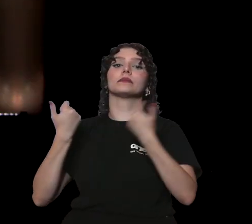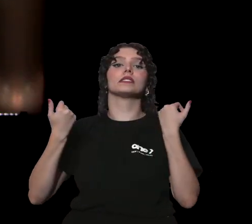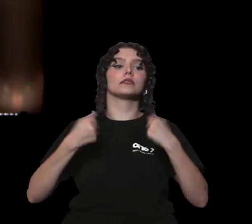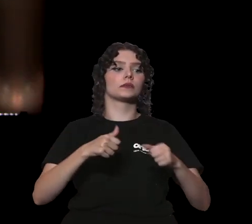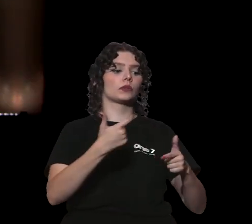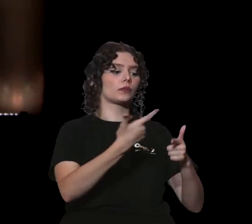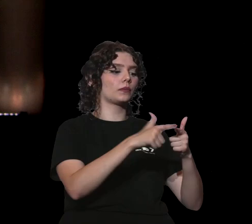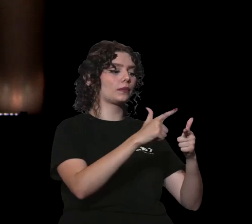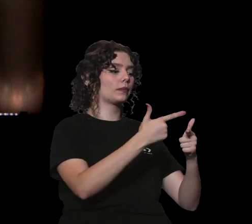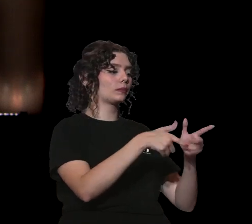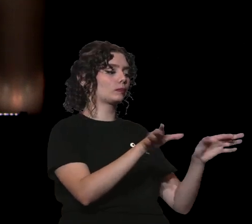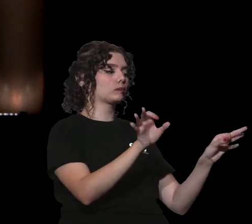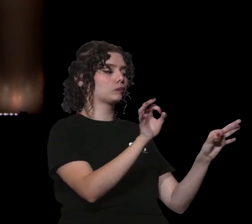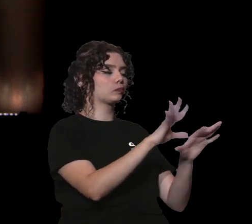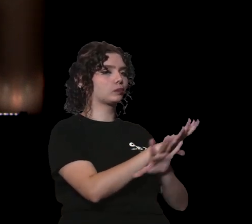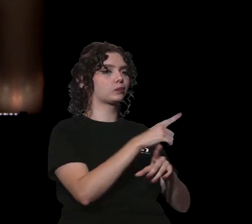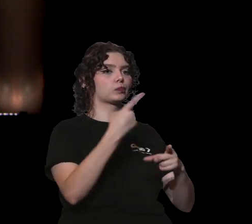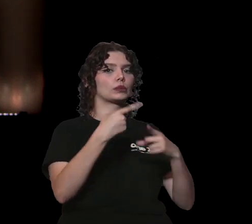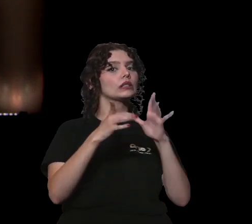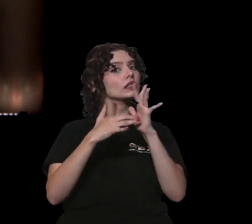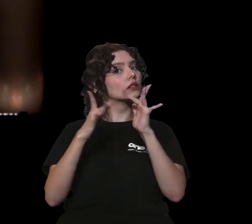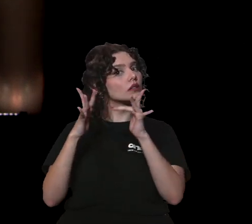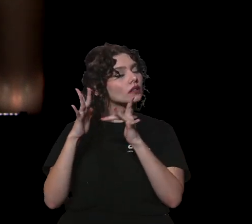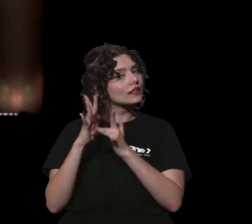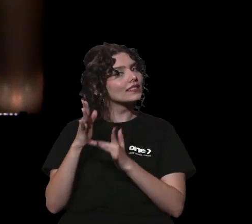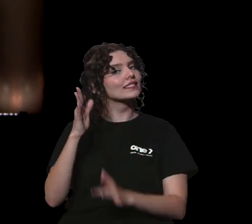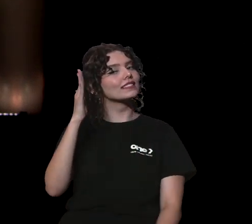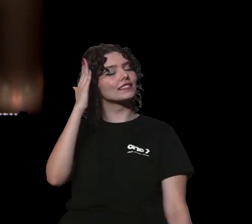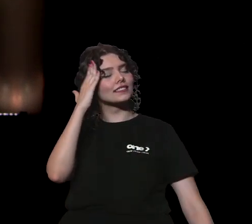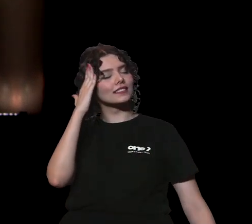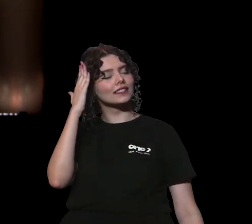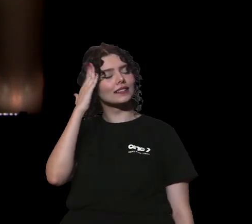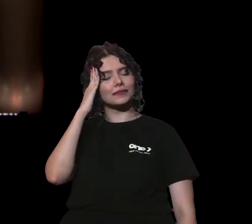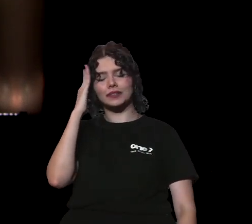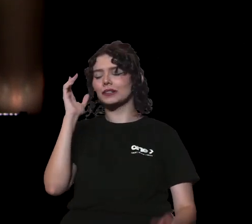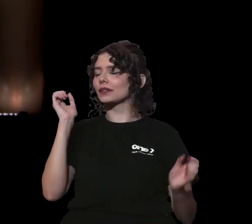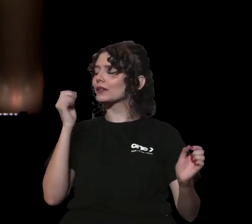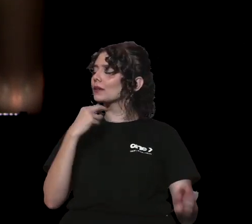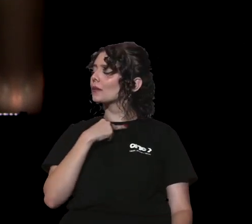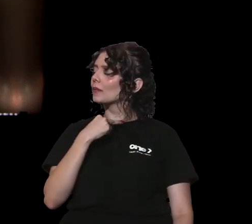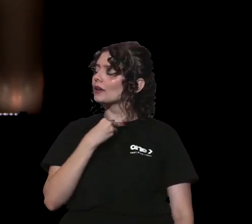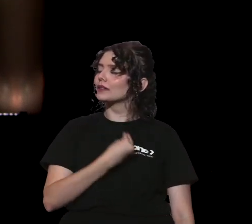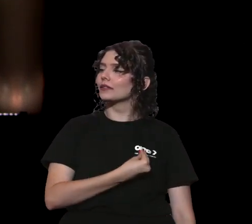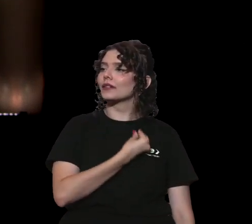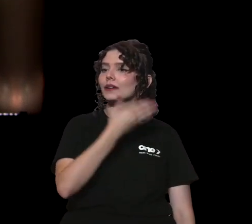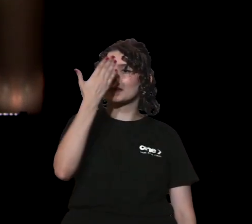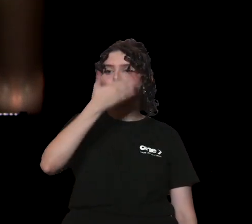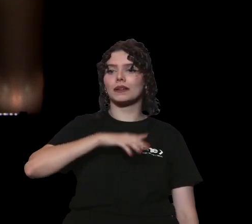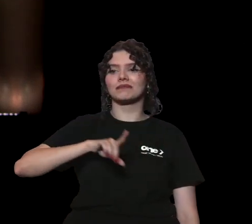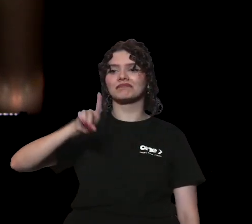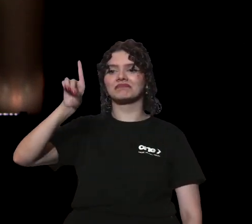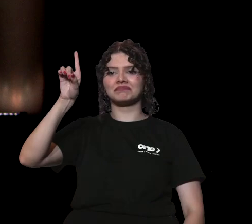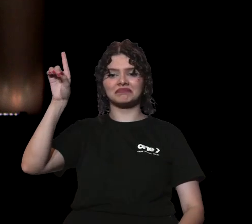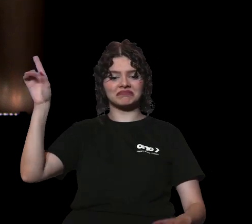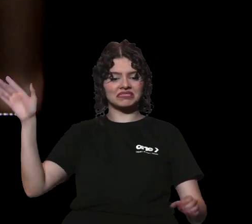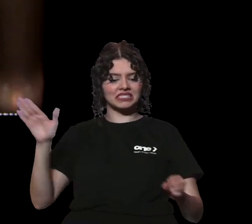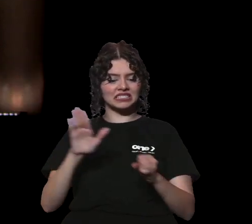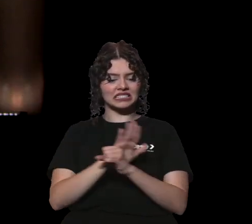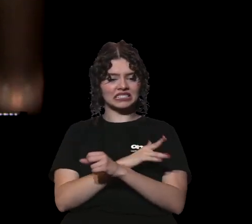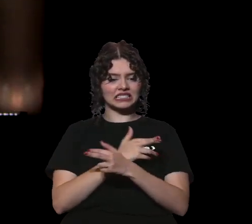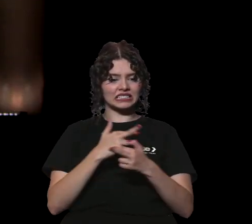nossos problemas. Por que Jesus falou isso? Porque ele sabe que não dá para viver na presença de Deus cheio de coisa